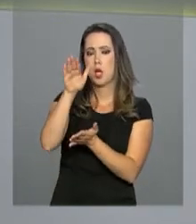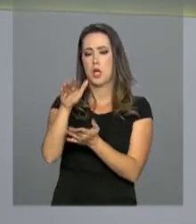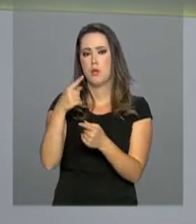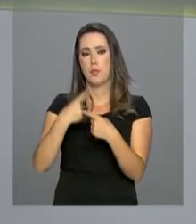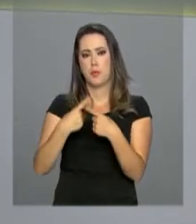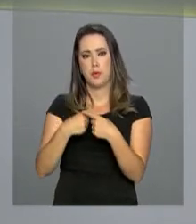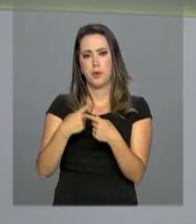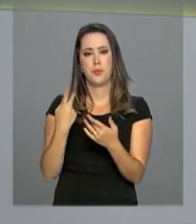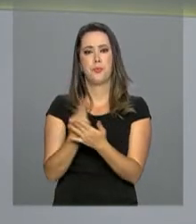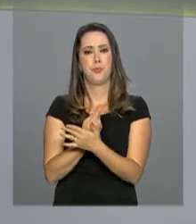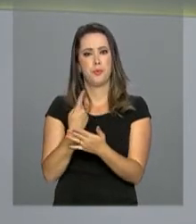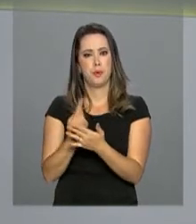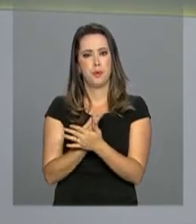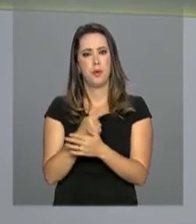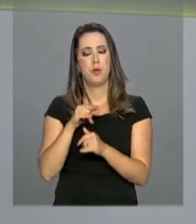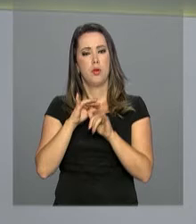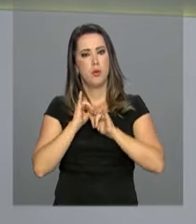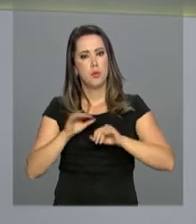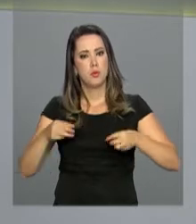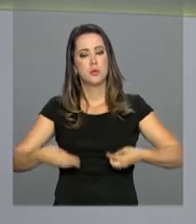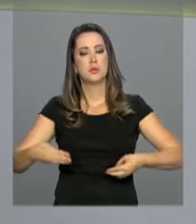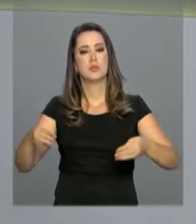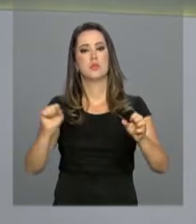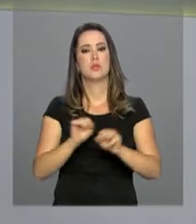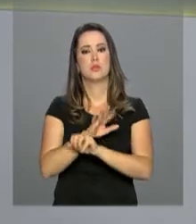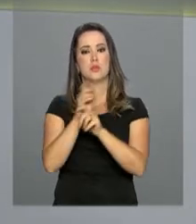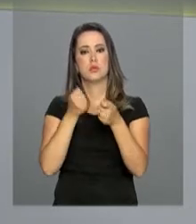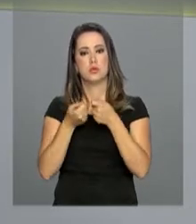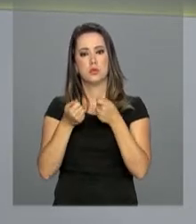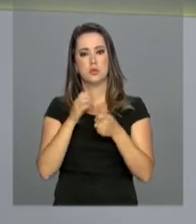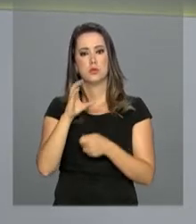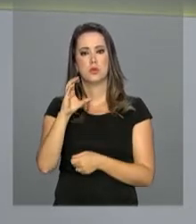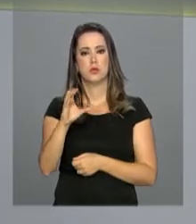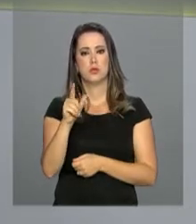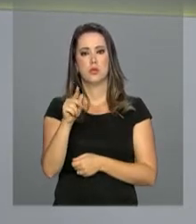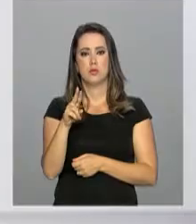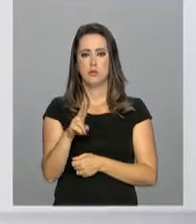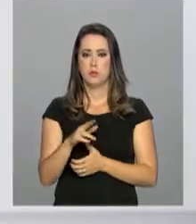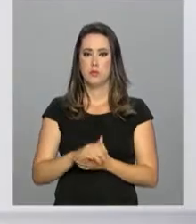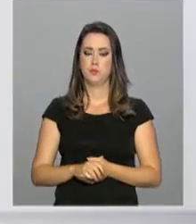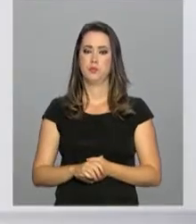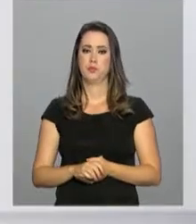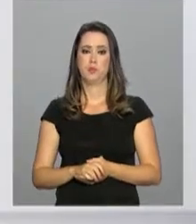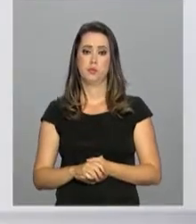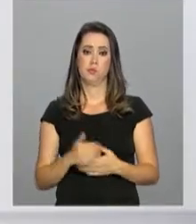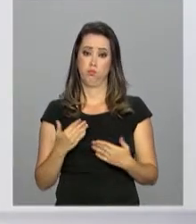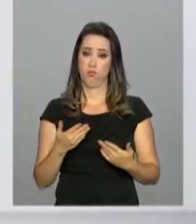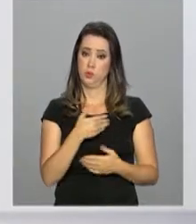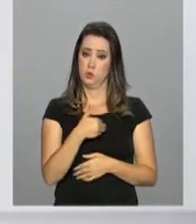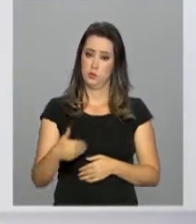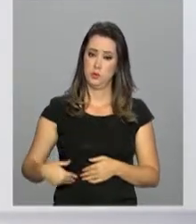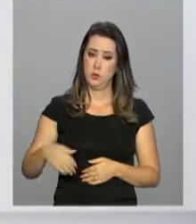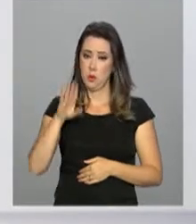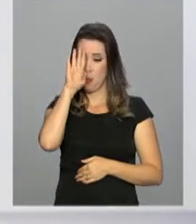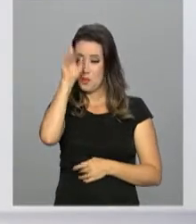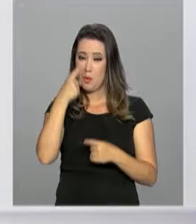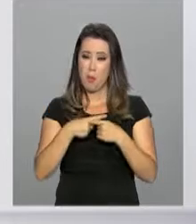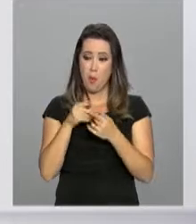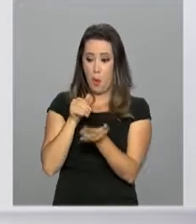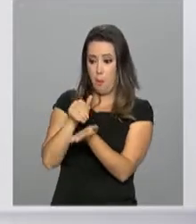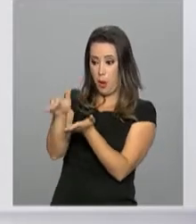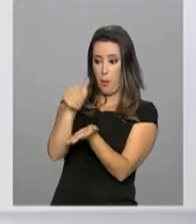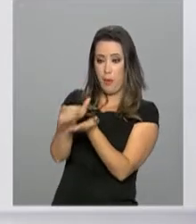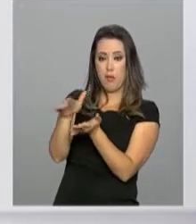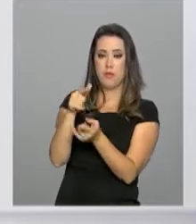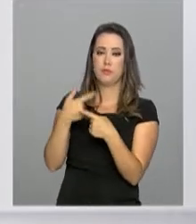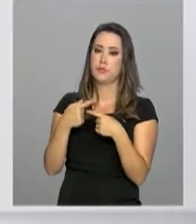ano. Os dados são do Ministério da Transparência e Controladoria Geral da União. De acordo com o governo, o principal motivo das punições